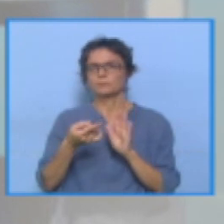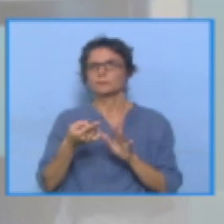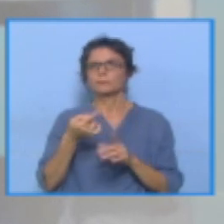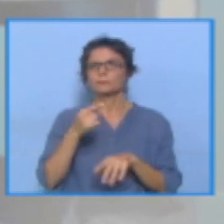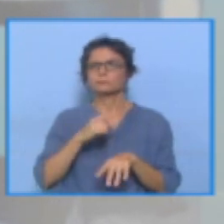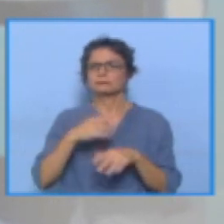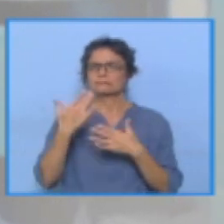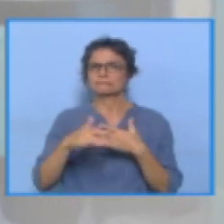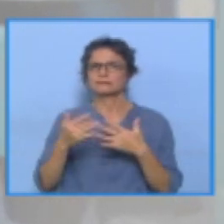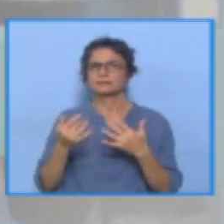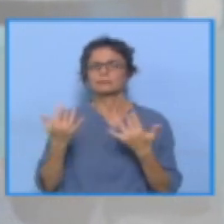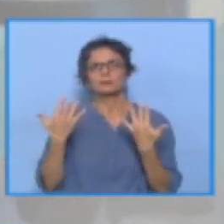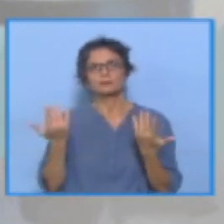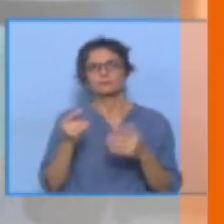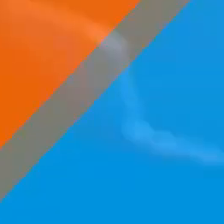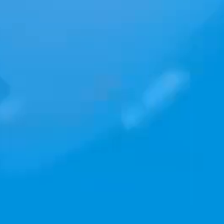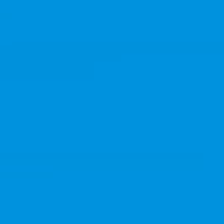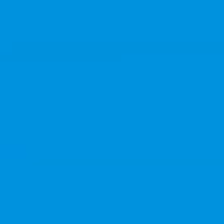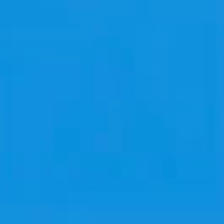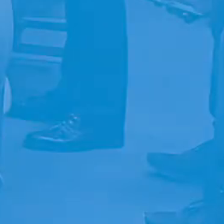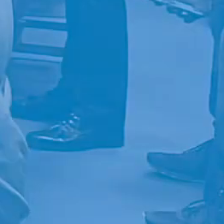outros acontecimentos que marcam a atualidade.